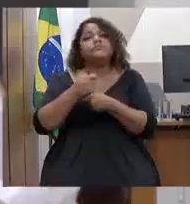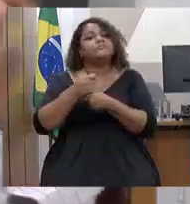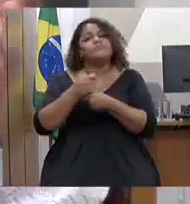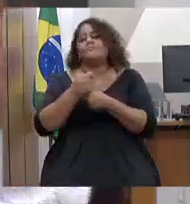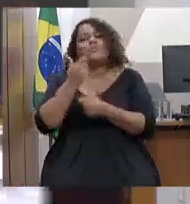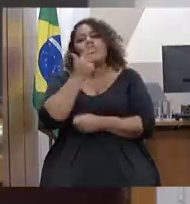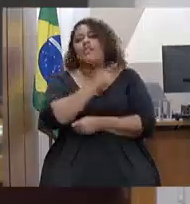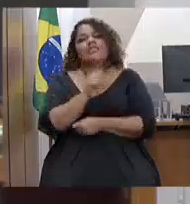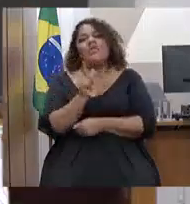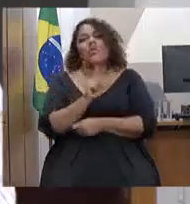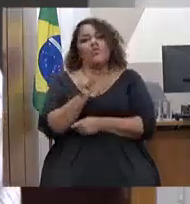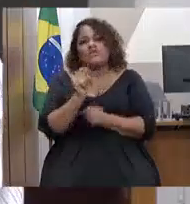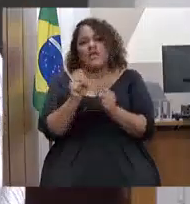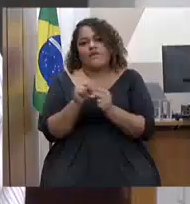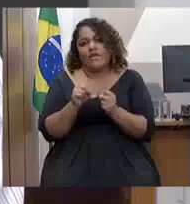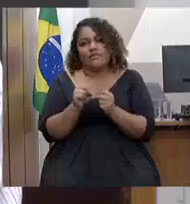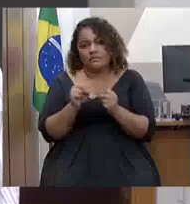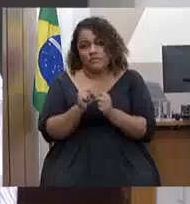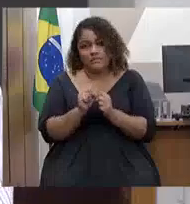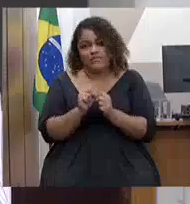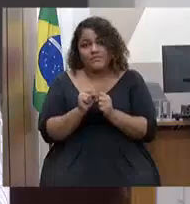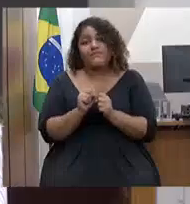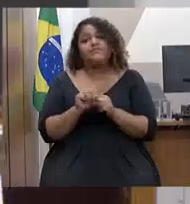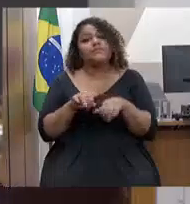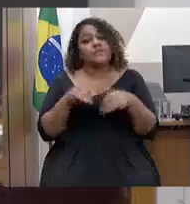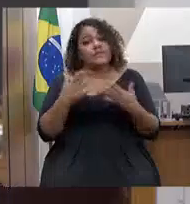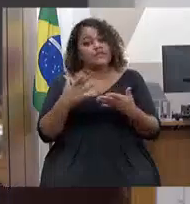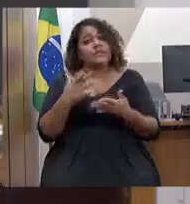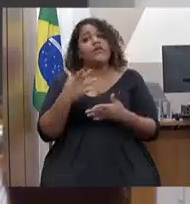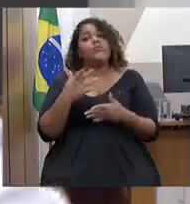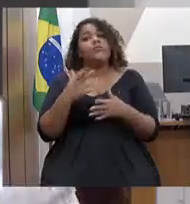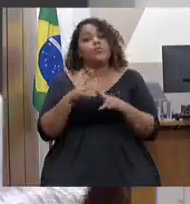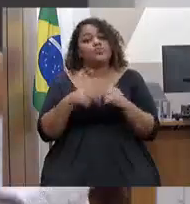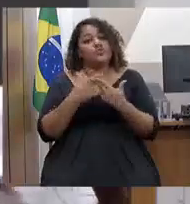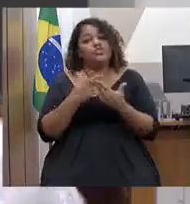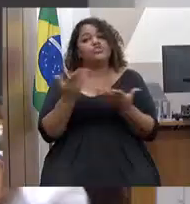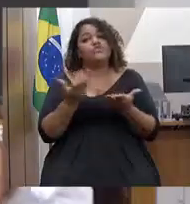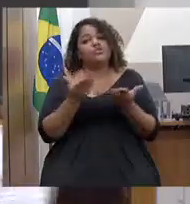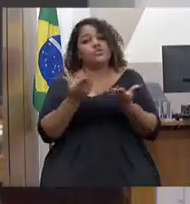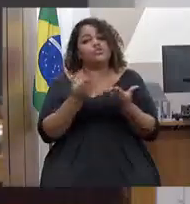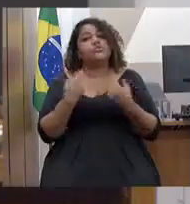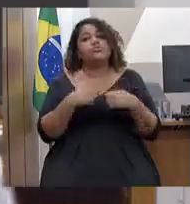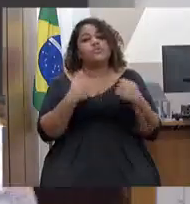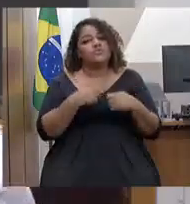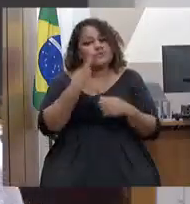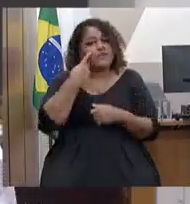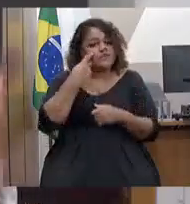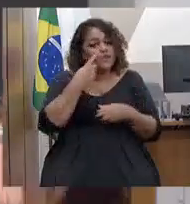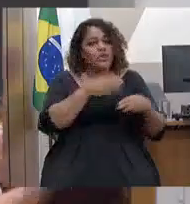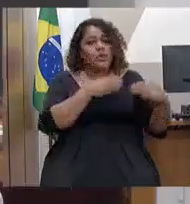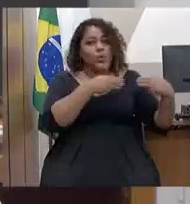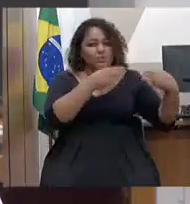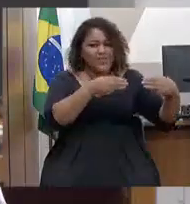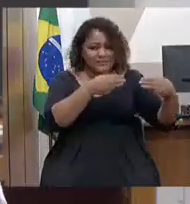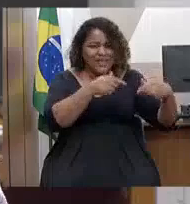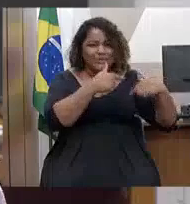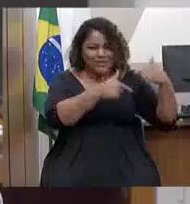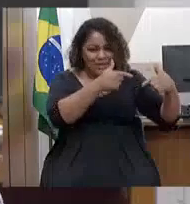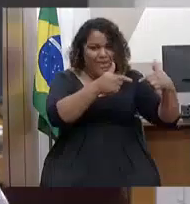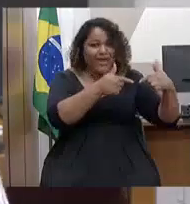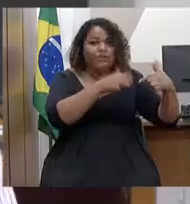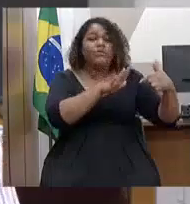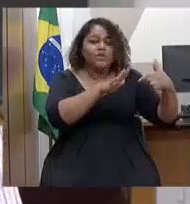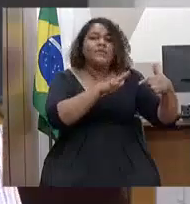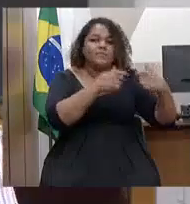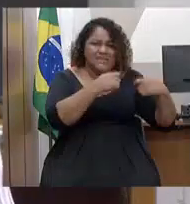dá conta de fazer Então isso que a gente brinca com a questão do Ministério do Trabalho nós nos surdos também precisamos de mudar esse quadro esse quadro